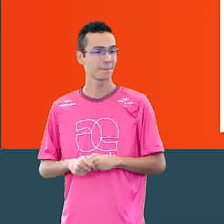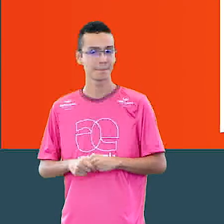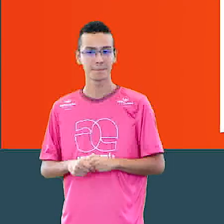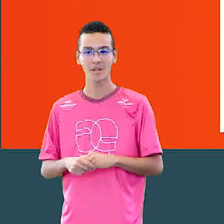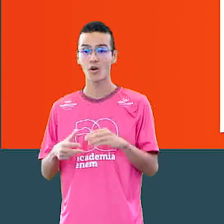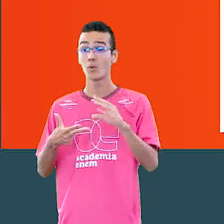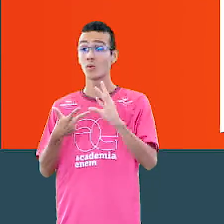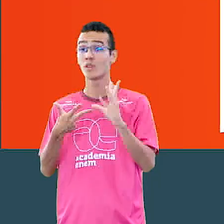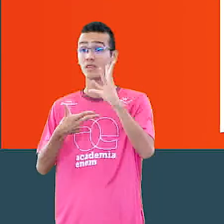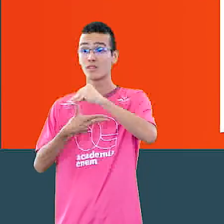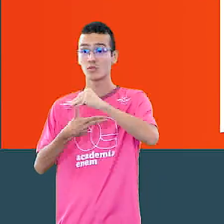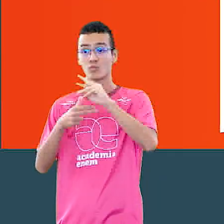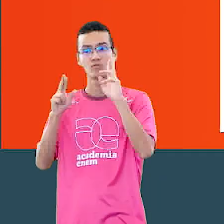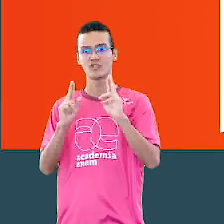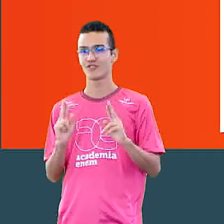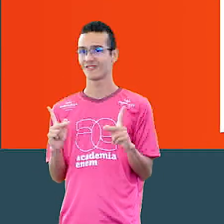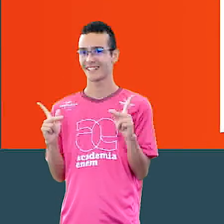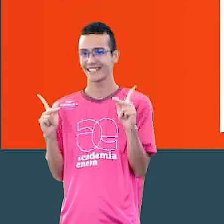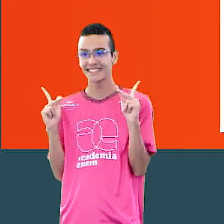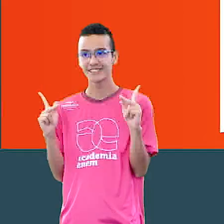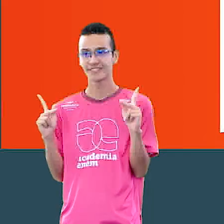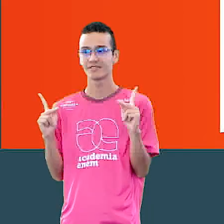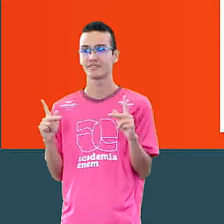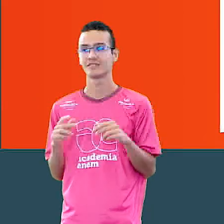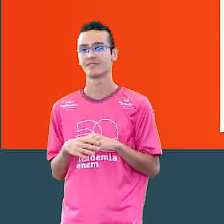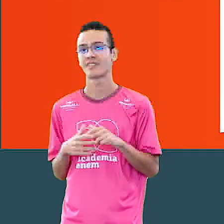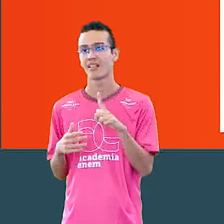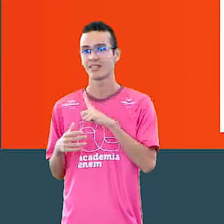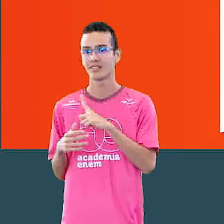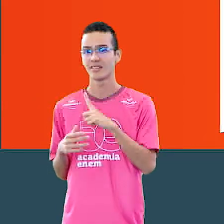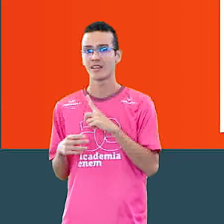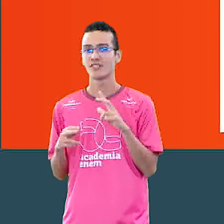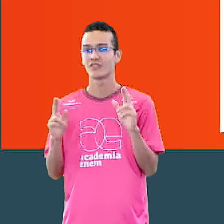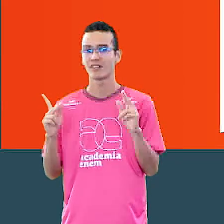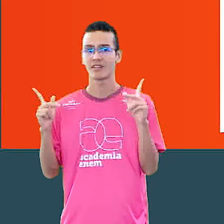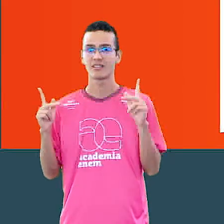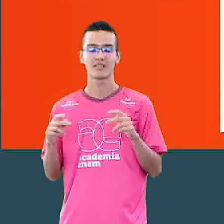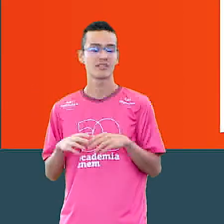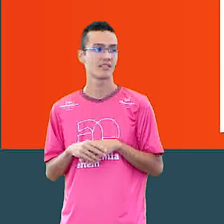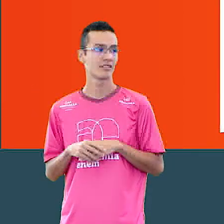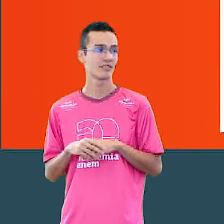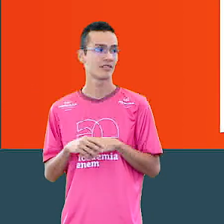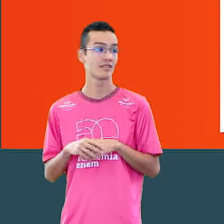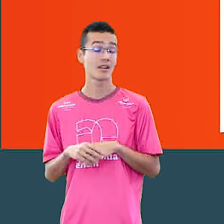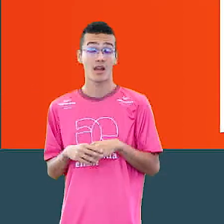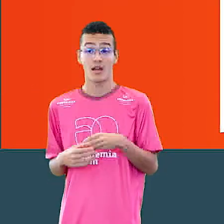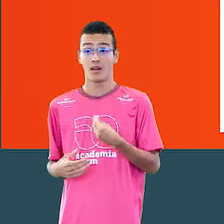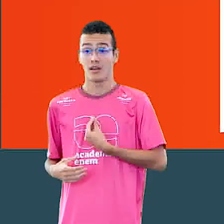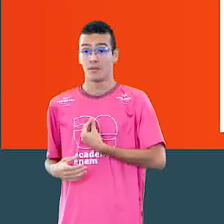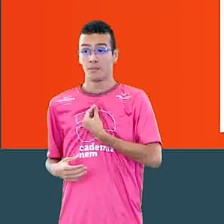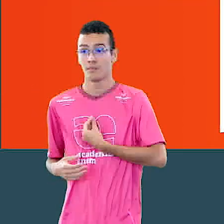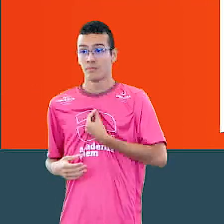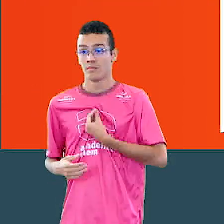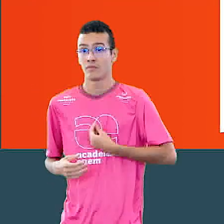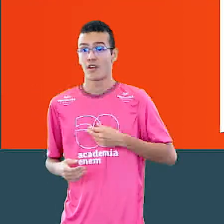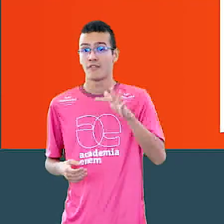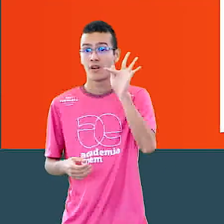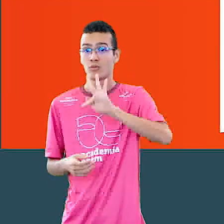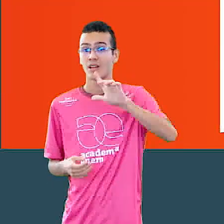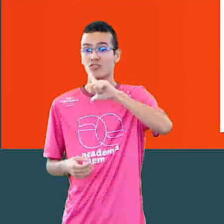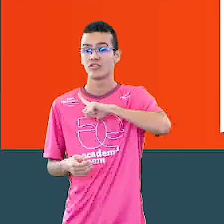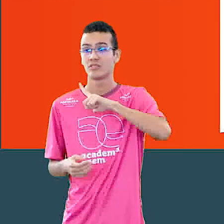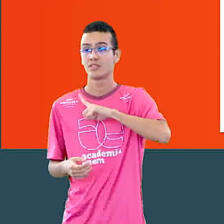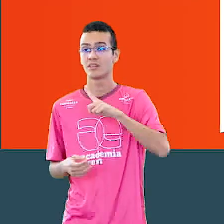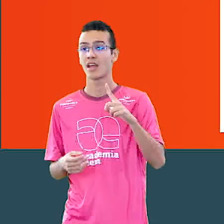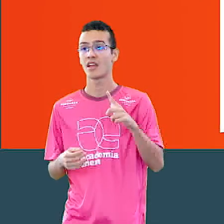diferente. E tem outro detalhe que eu não posso deixar de lembrar para vocês, tá? Existem universidades que colocam